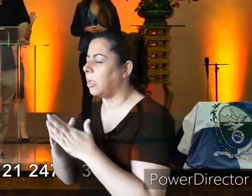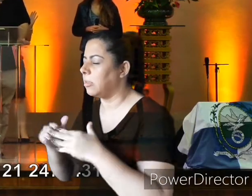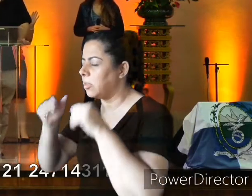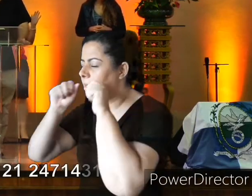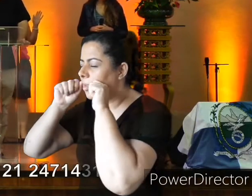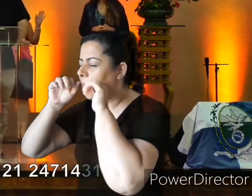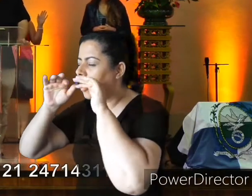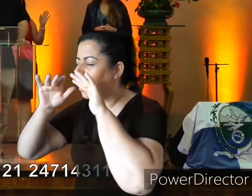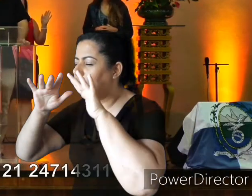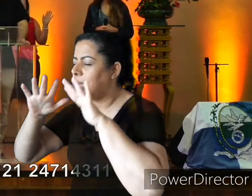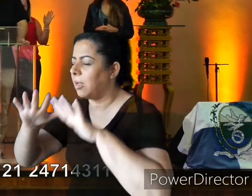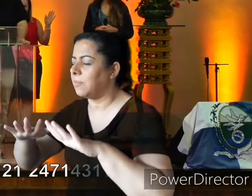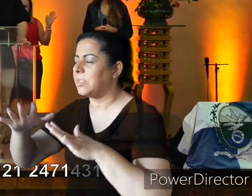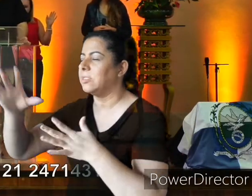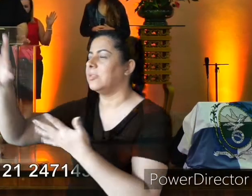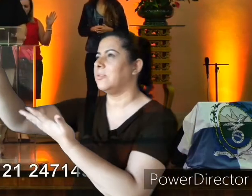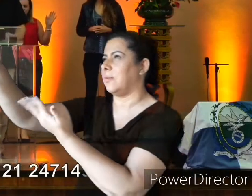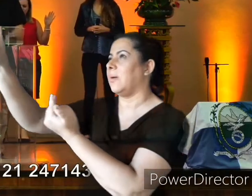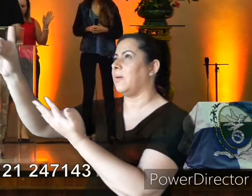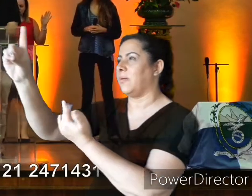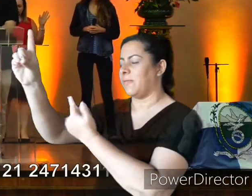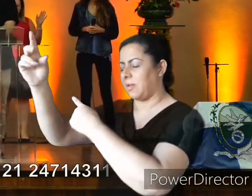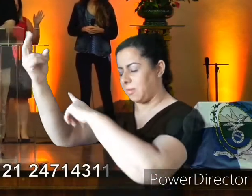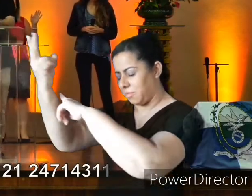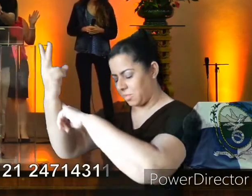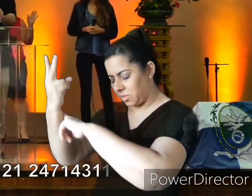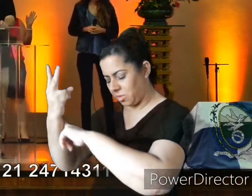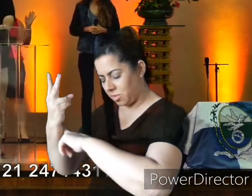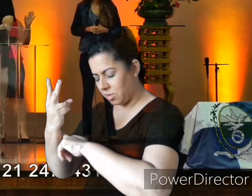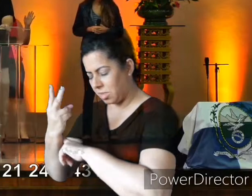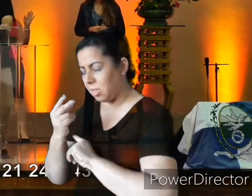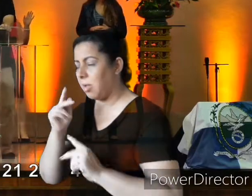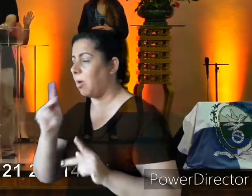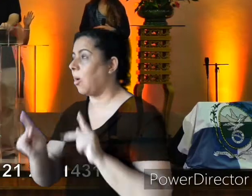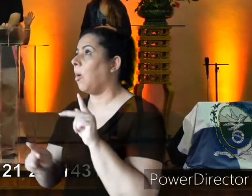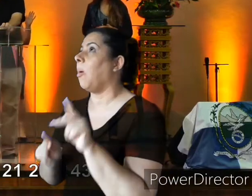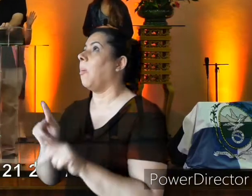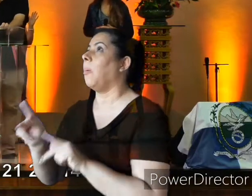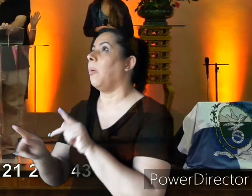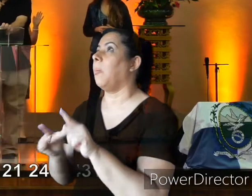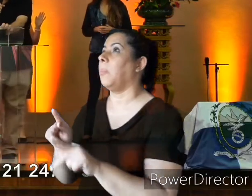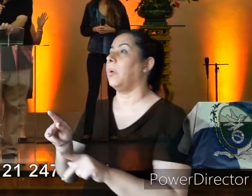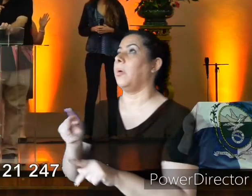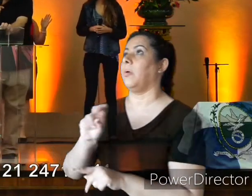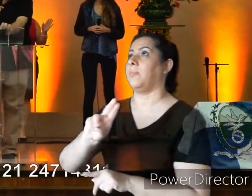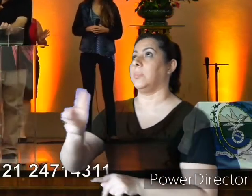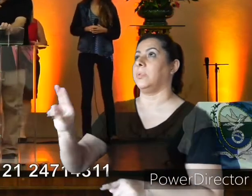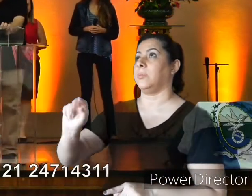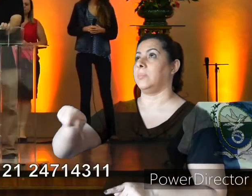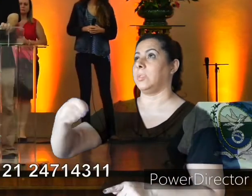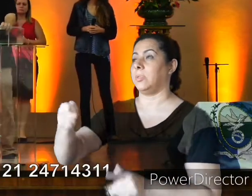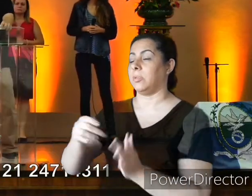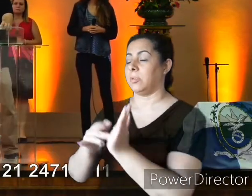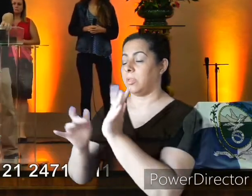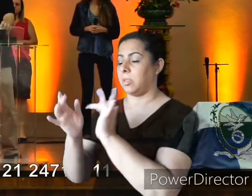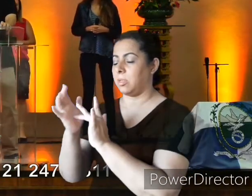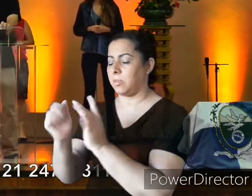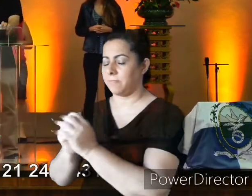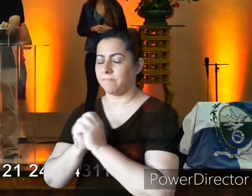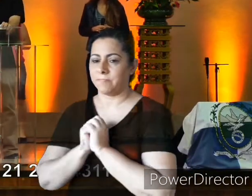mais um clamor pela nossa nação. Mas coloque aí, por favor, isso. Nós vamos colocar aí na